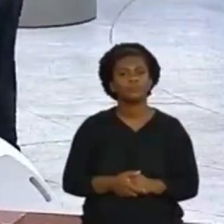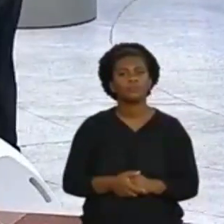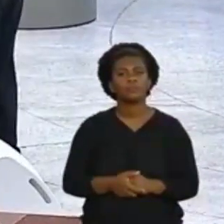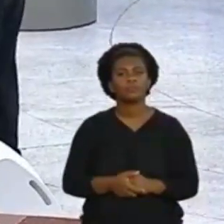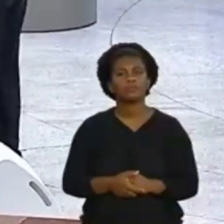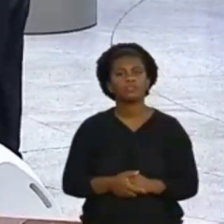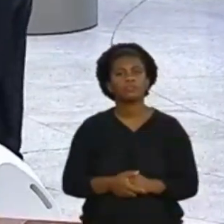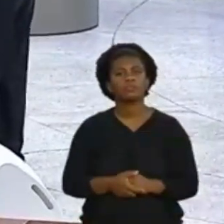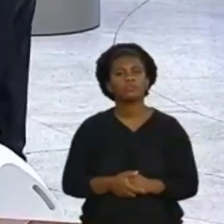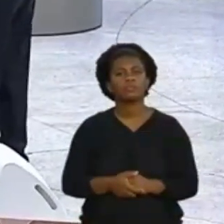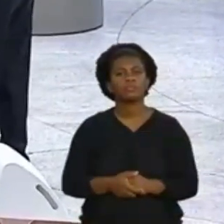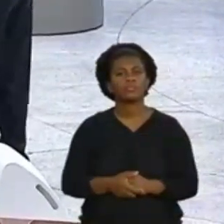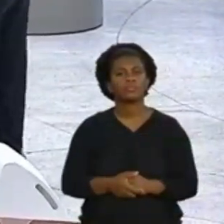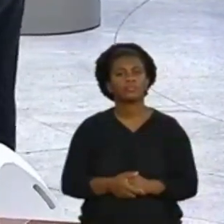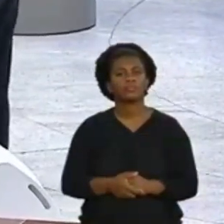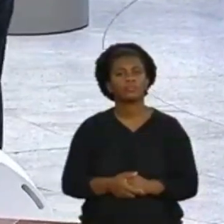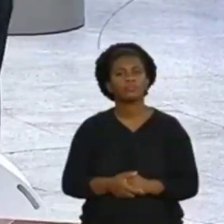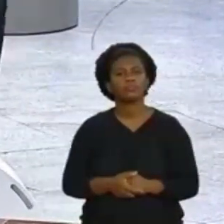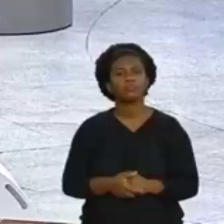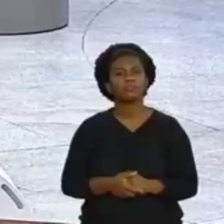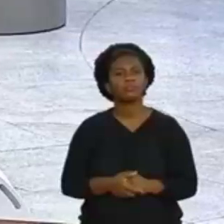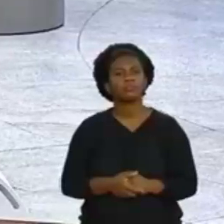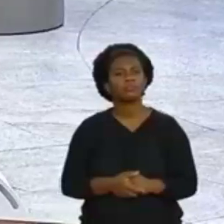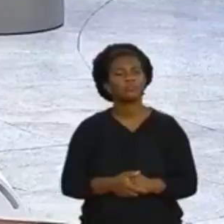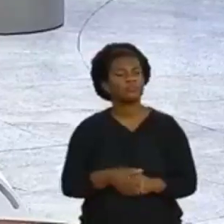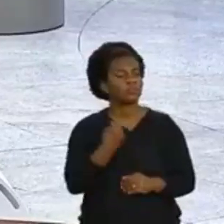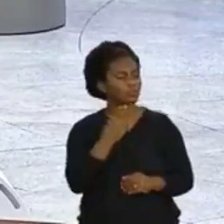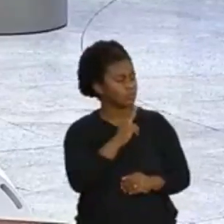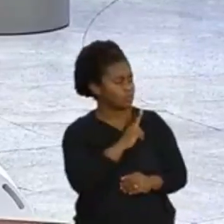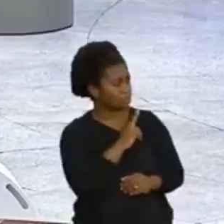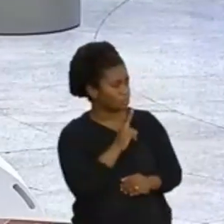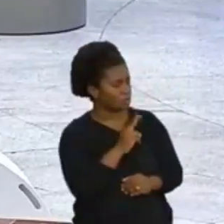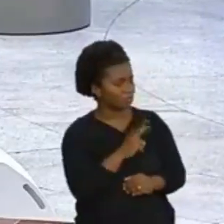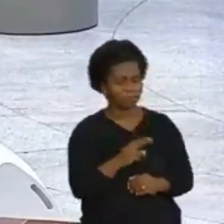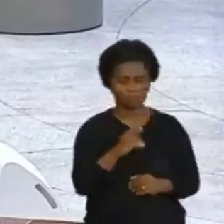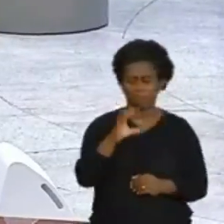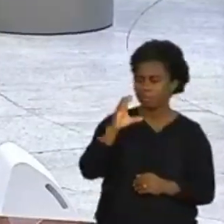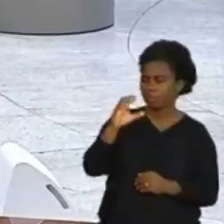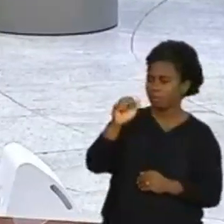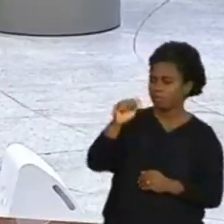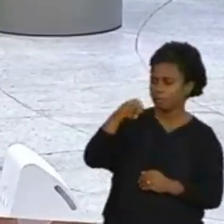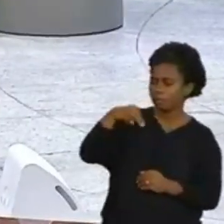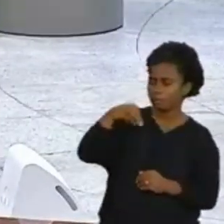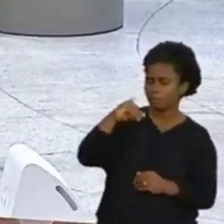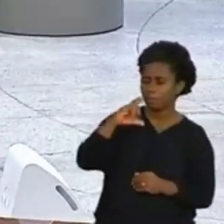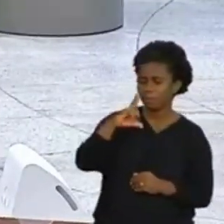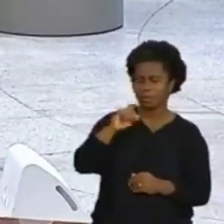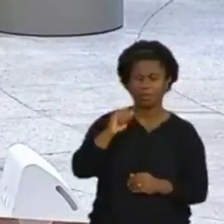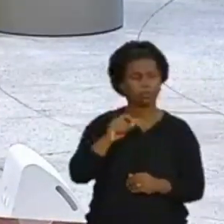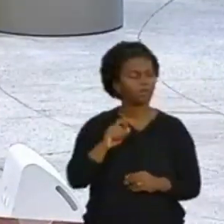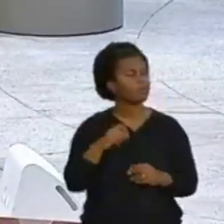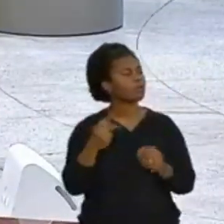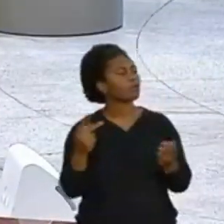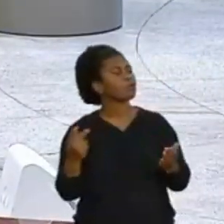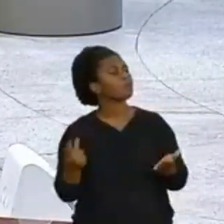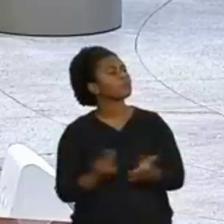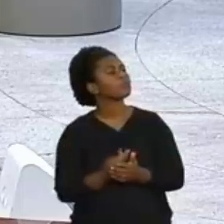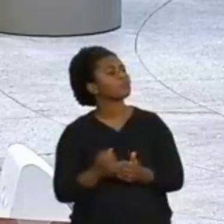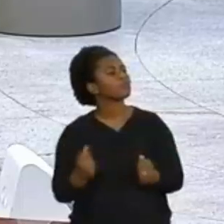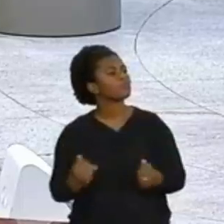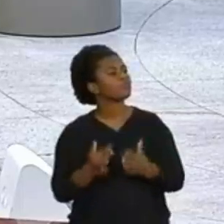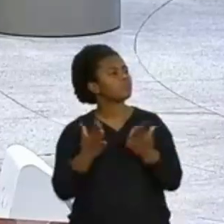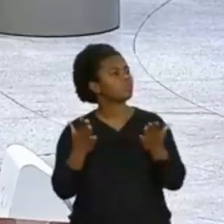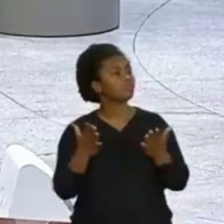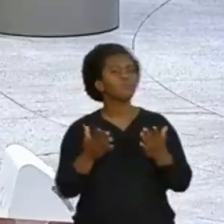Pode. Como é seu nome? Camila. Camila, qual foi o milagre que você alcançou com a água do tratamento? Então, bispo, há